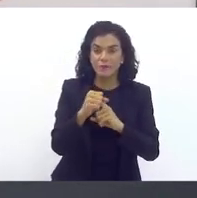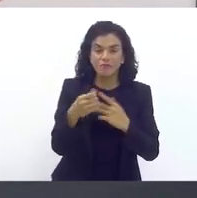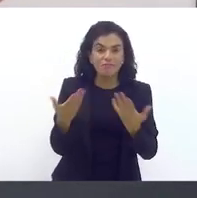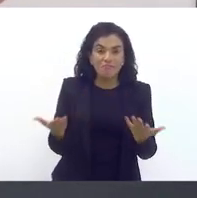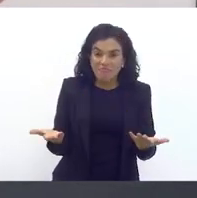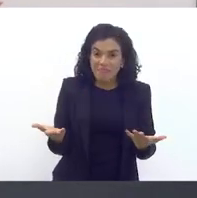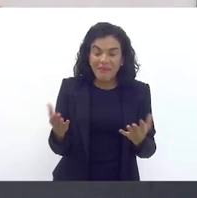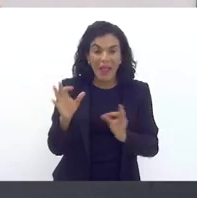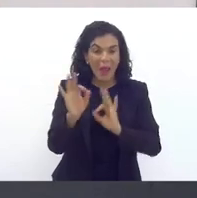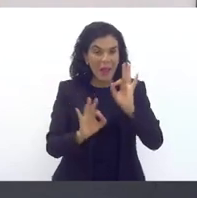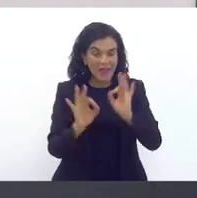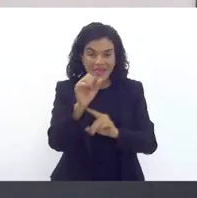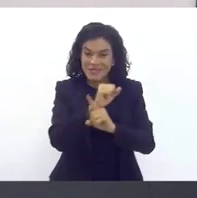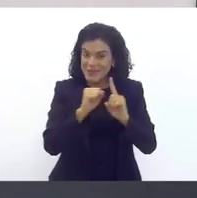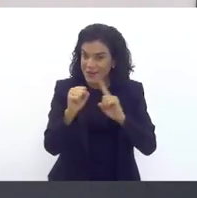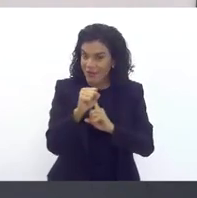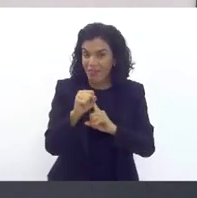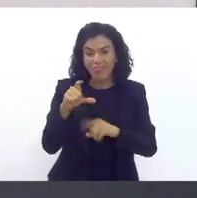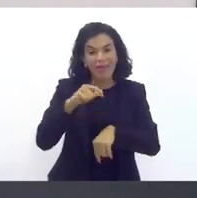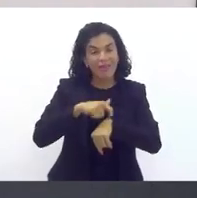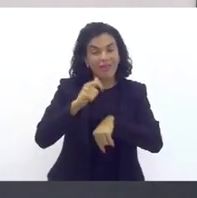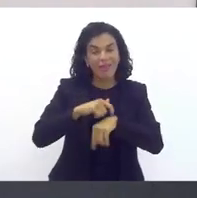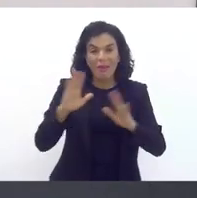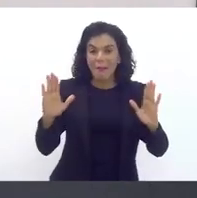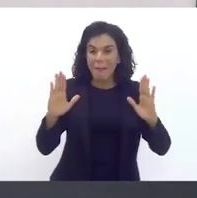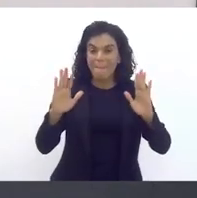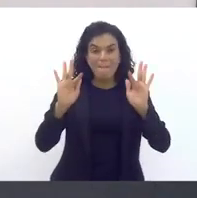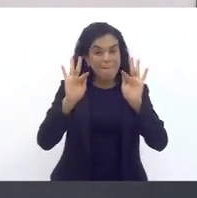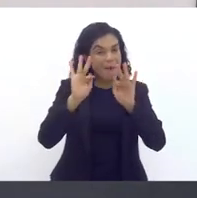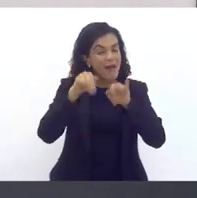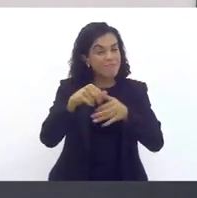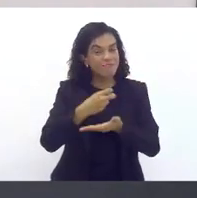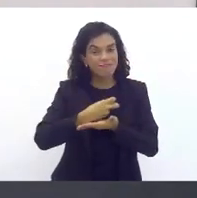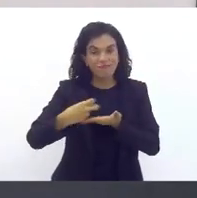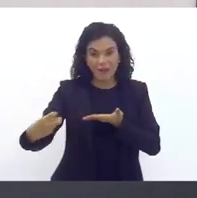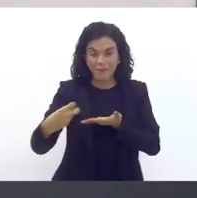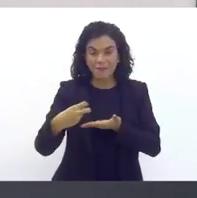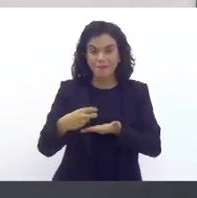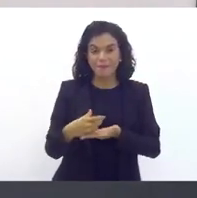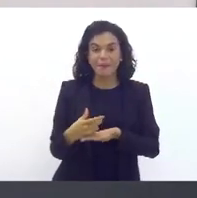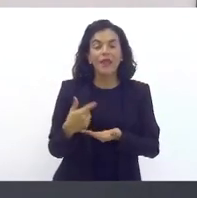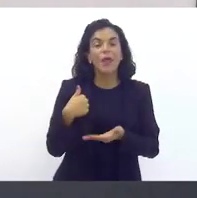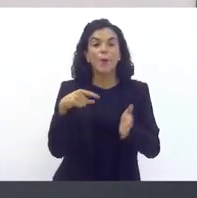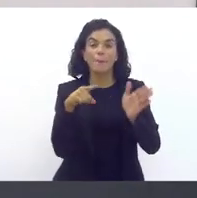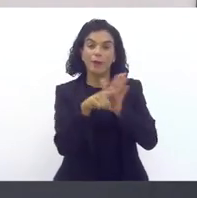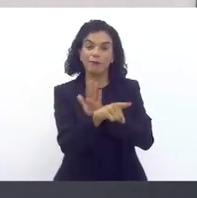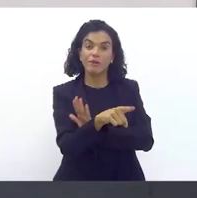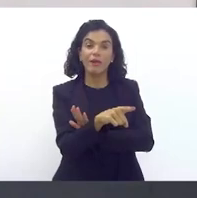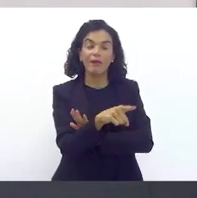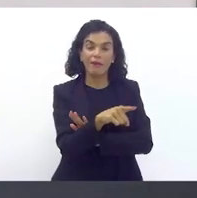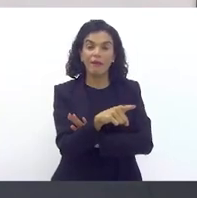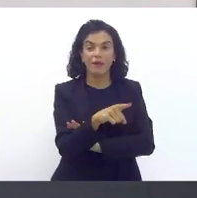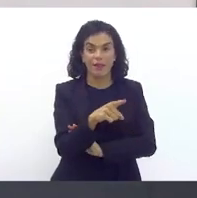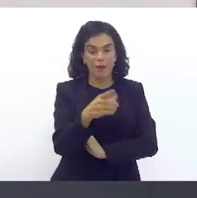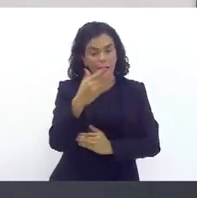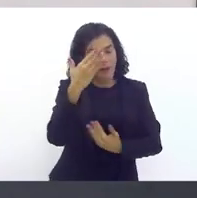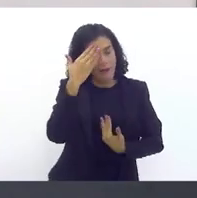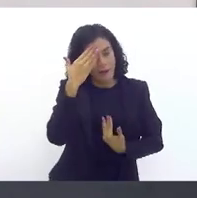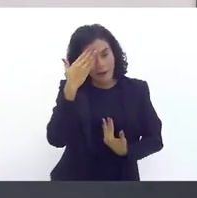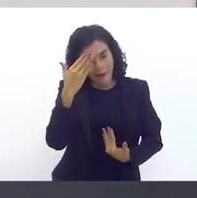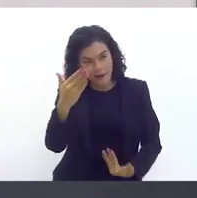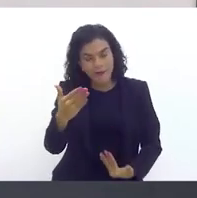organizações sociais têm tempo certo para acabar. E, quando eu questionei o que veio sendo dito, eu quero